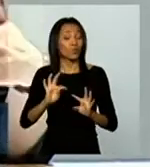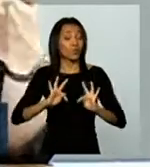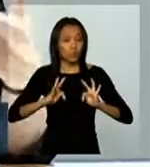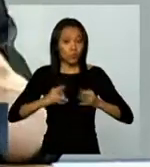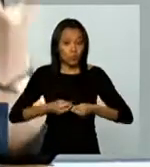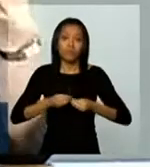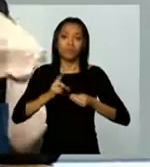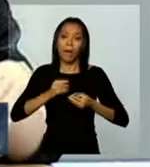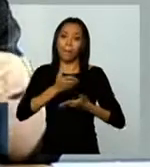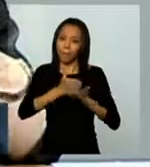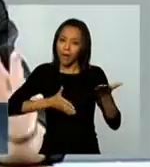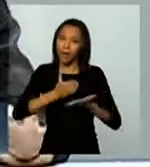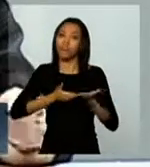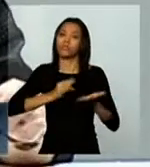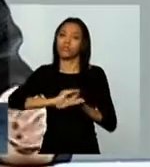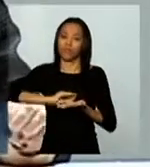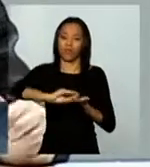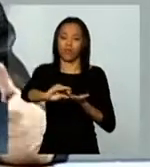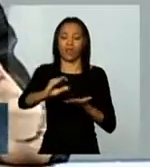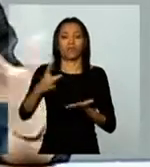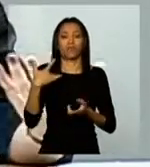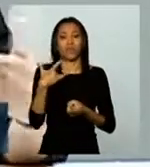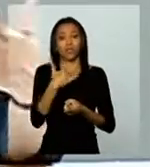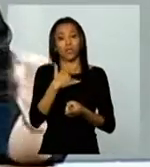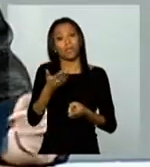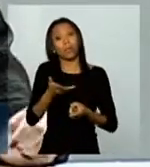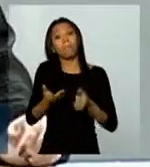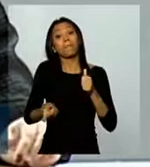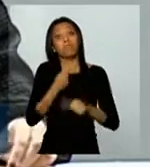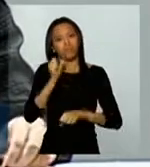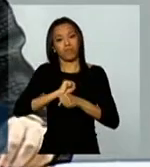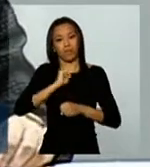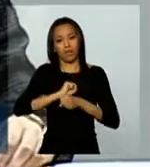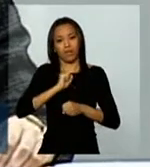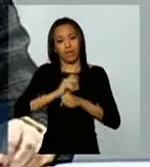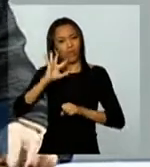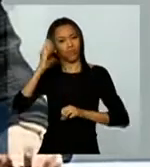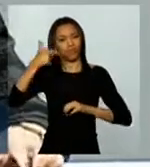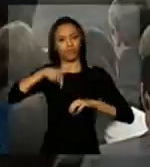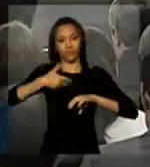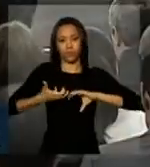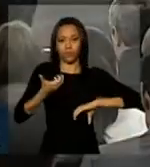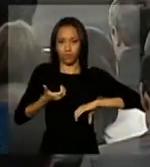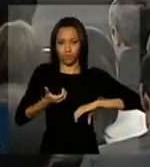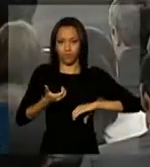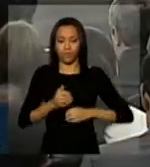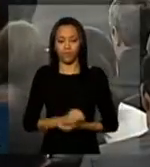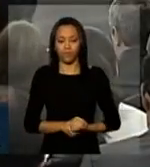Então, só depois que os parlamentares apresentarem as emendas que saberemos a alocação delas.